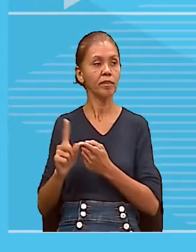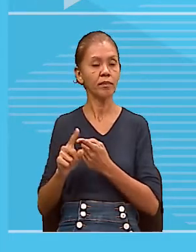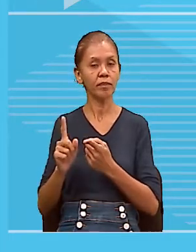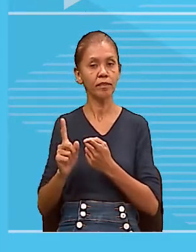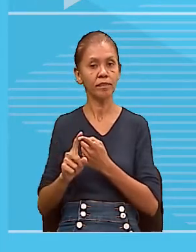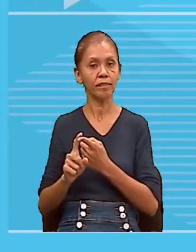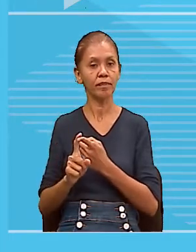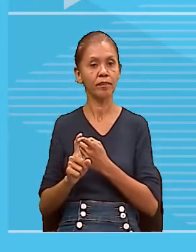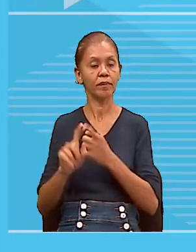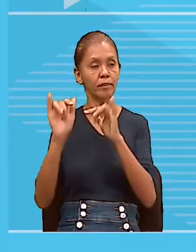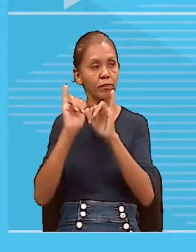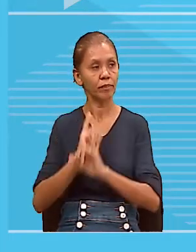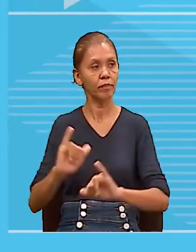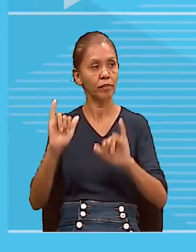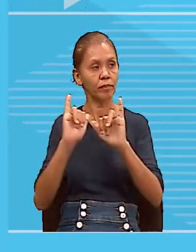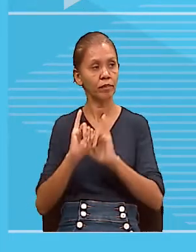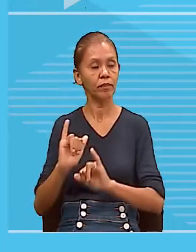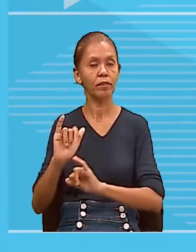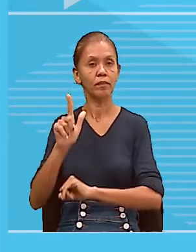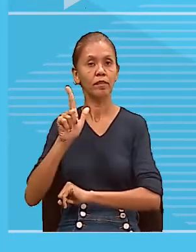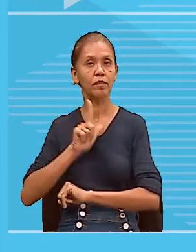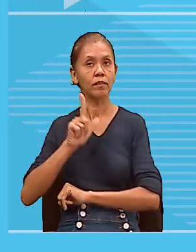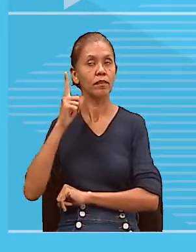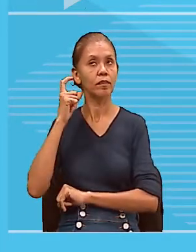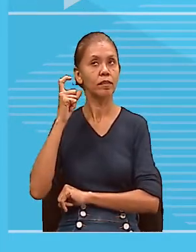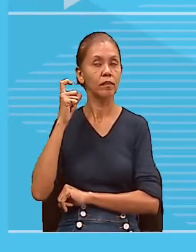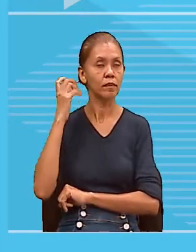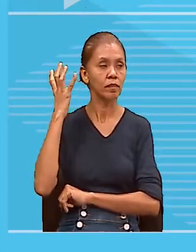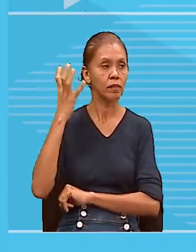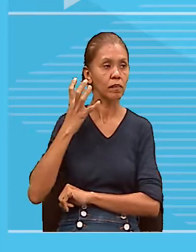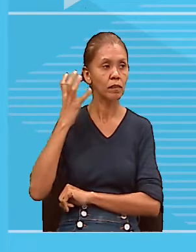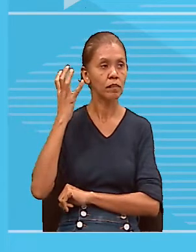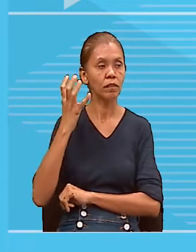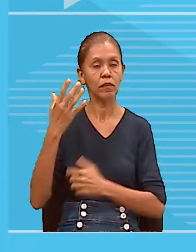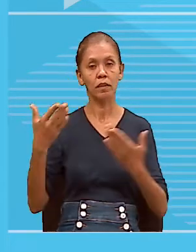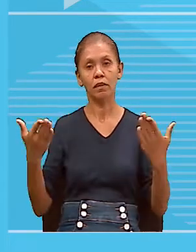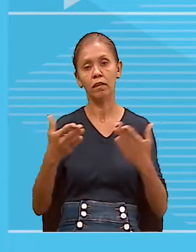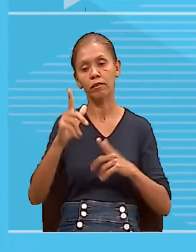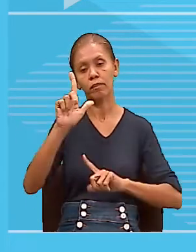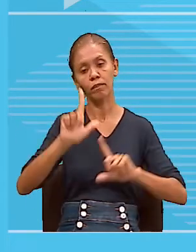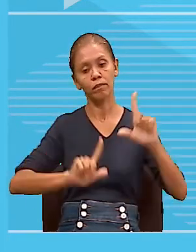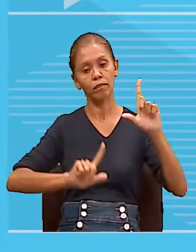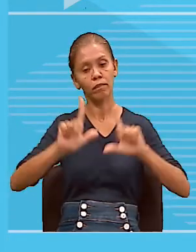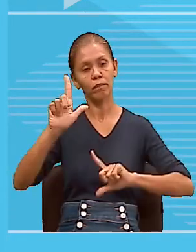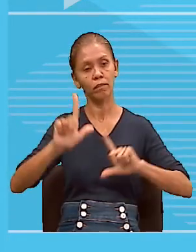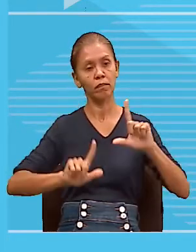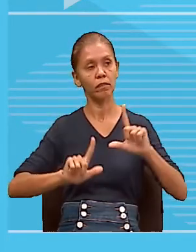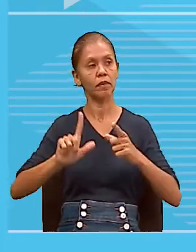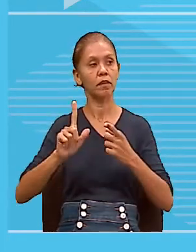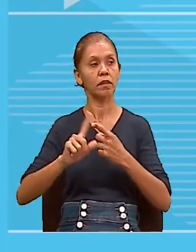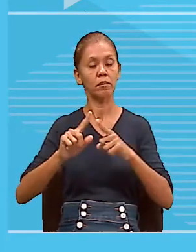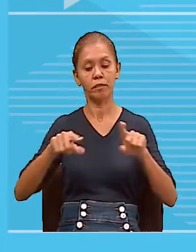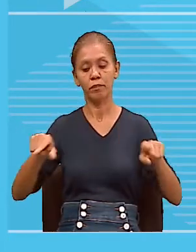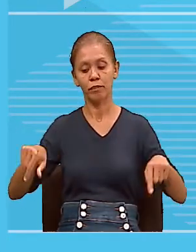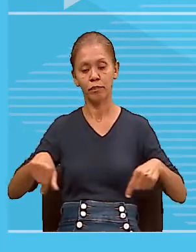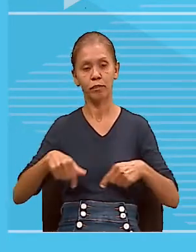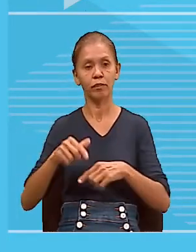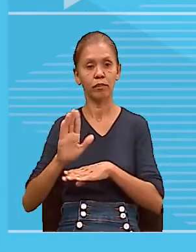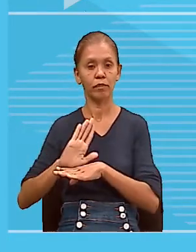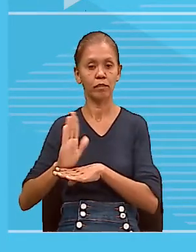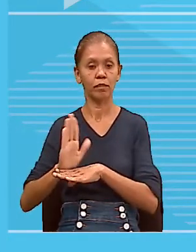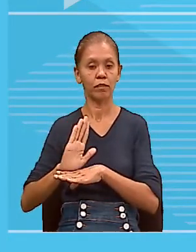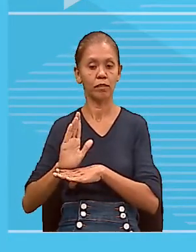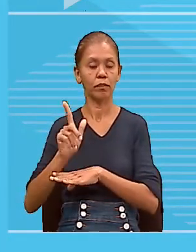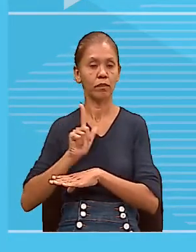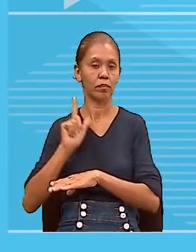que você tenha principalmente no rádio agora na televisão Opa e no cinema vão